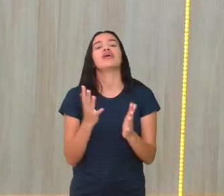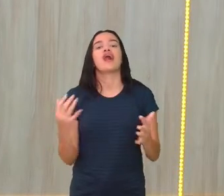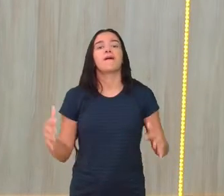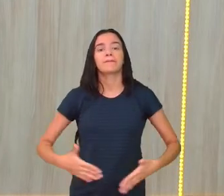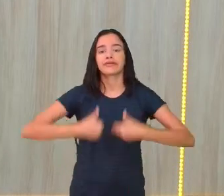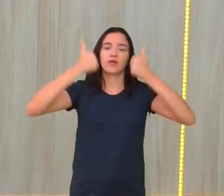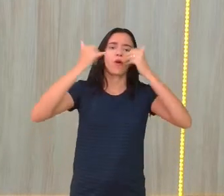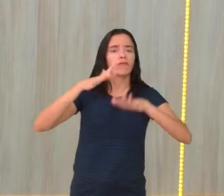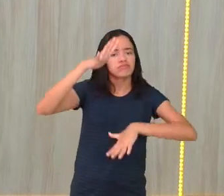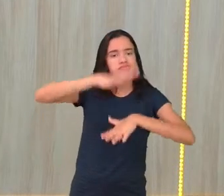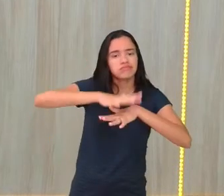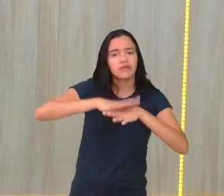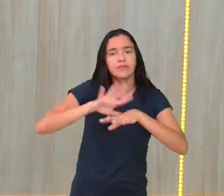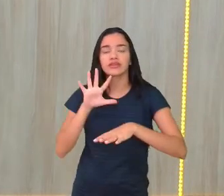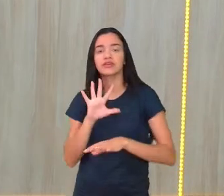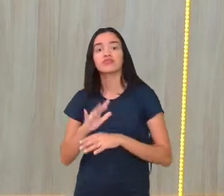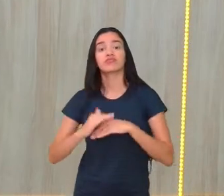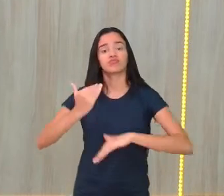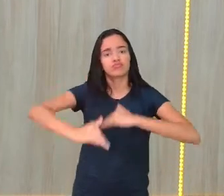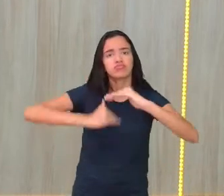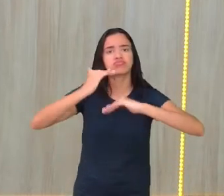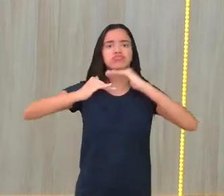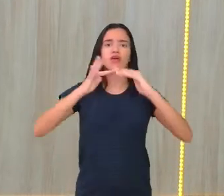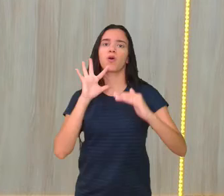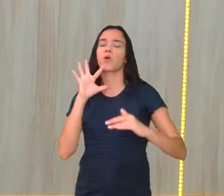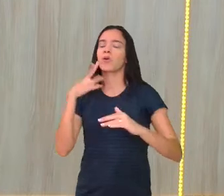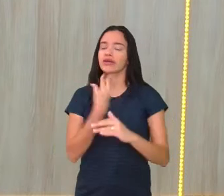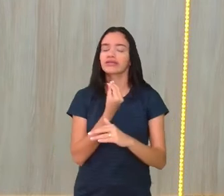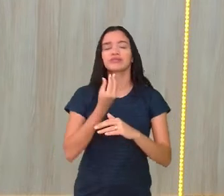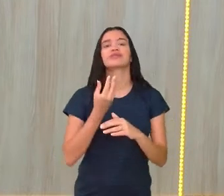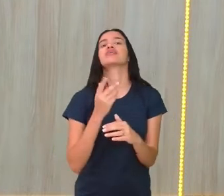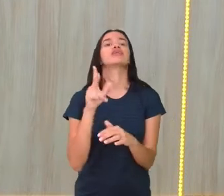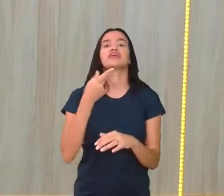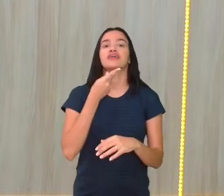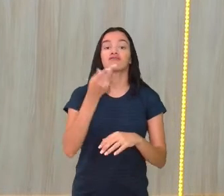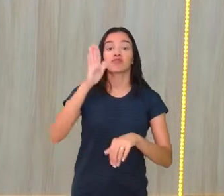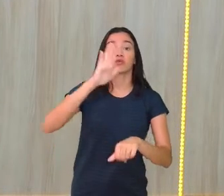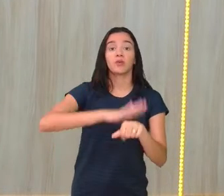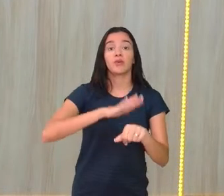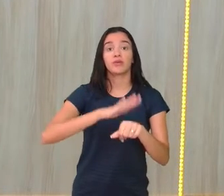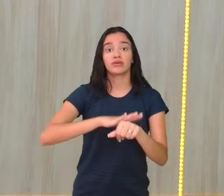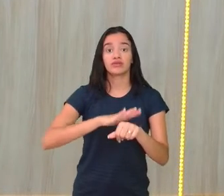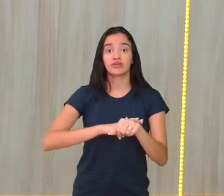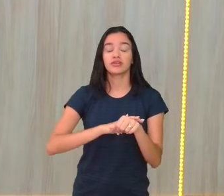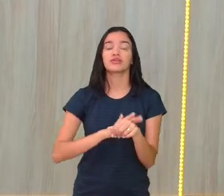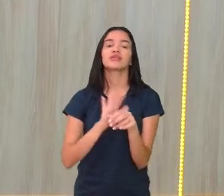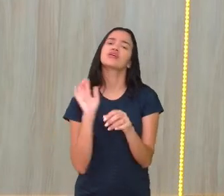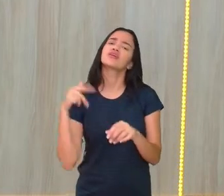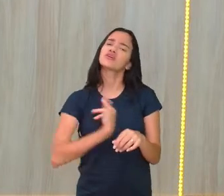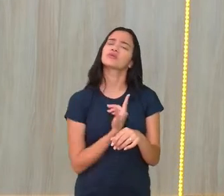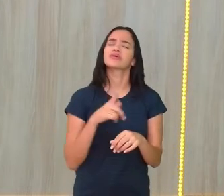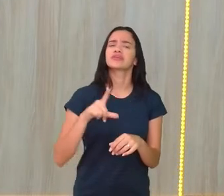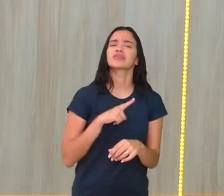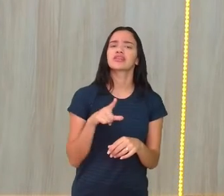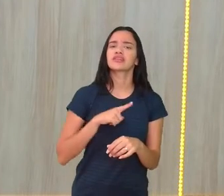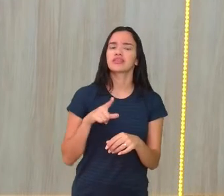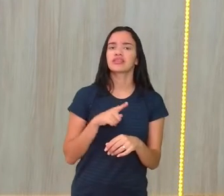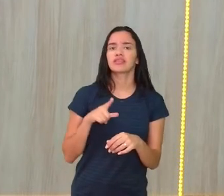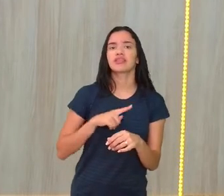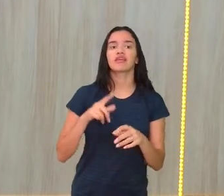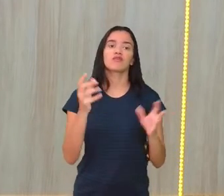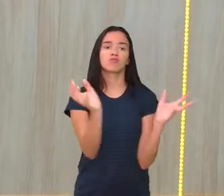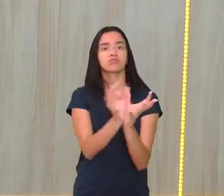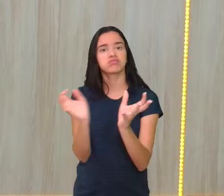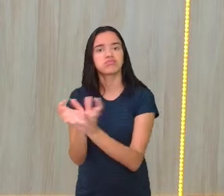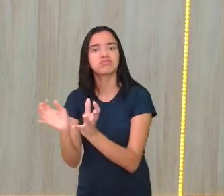matemática, né, introduziram conhecimento, mas vejam, a gente está falando de um momento onde a gente tem vários povos,